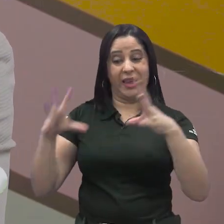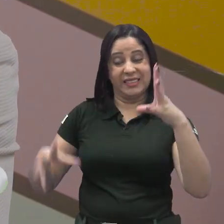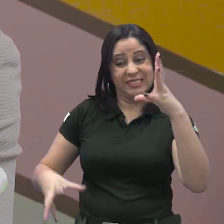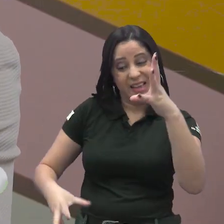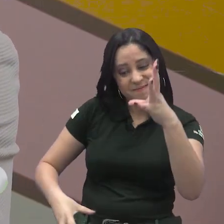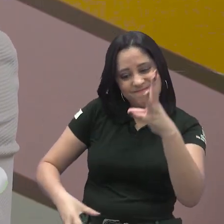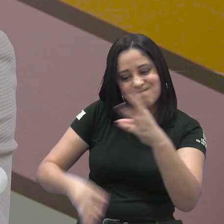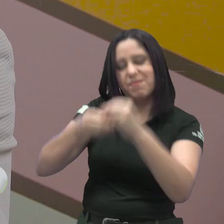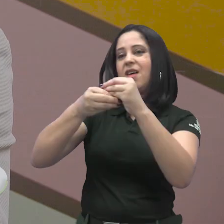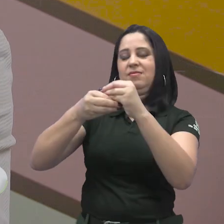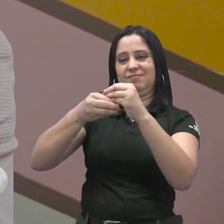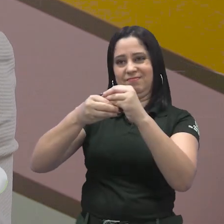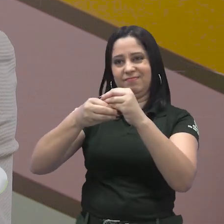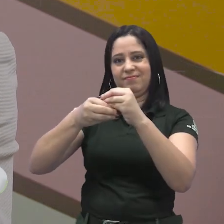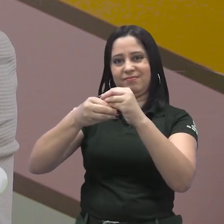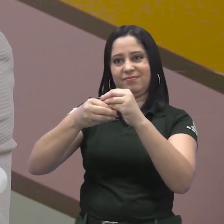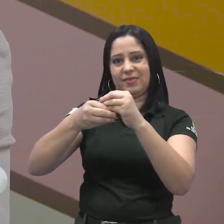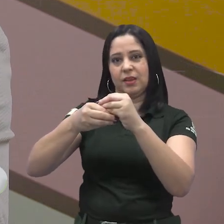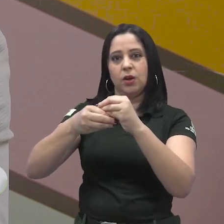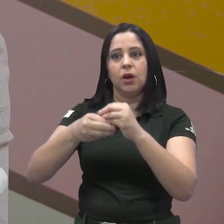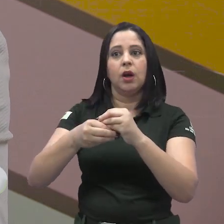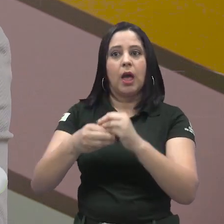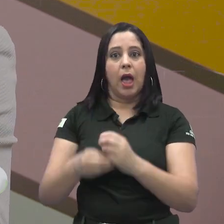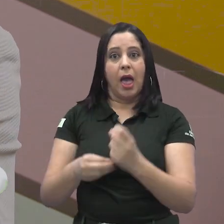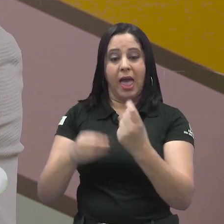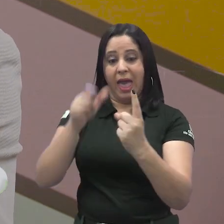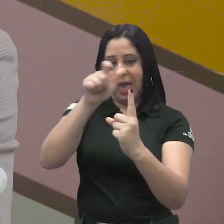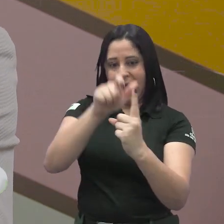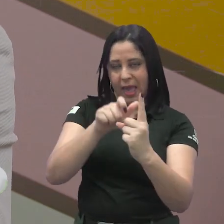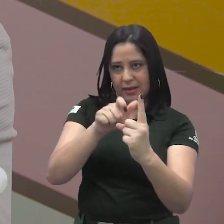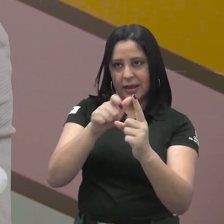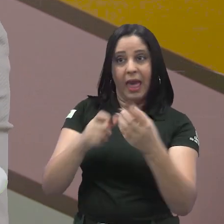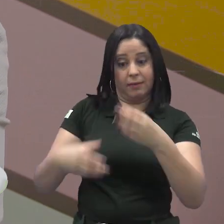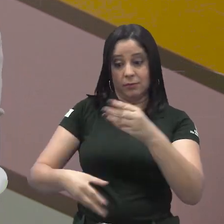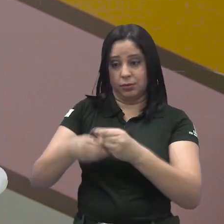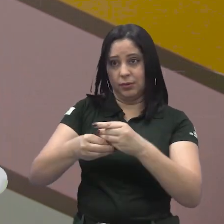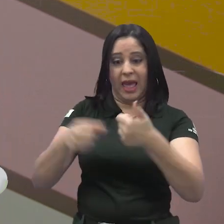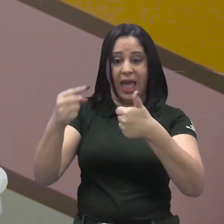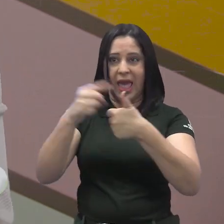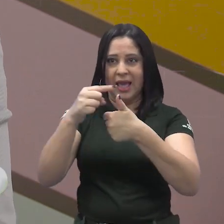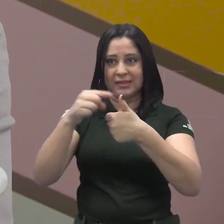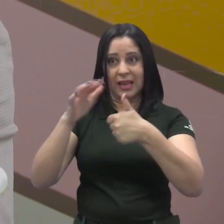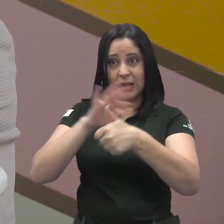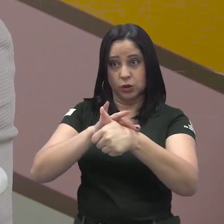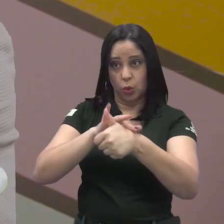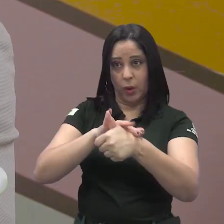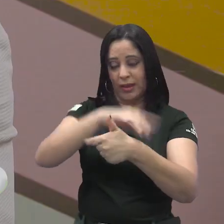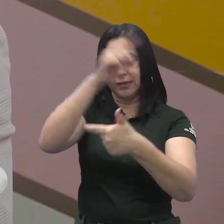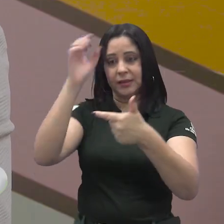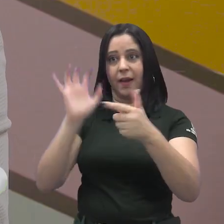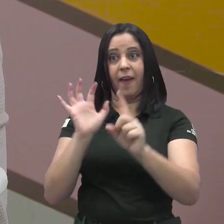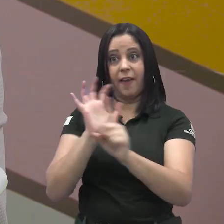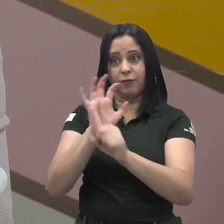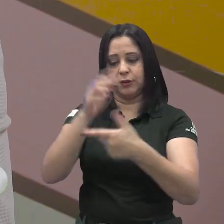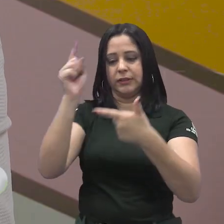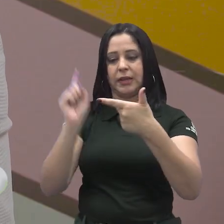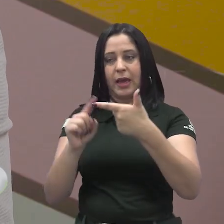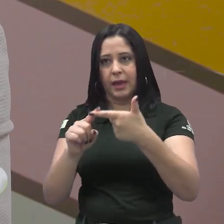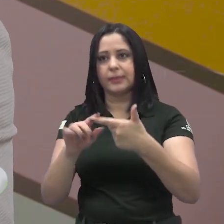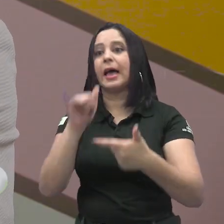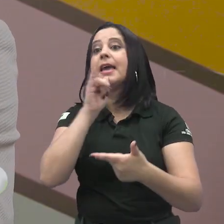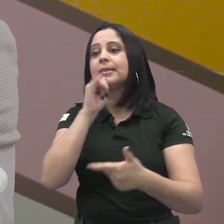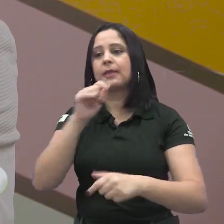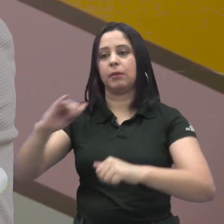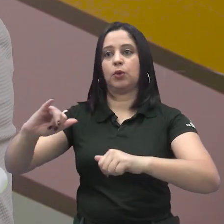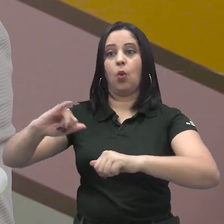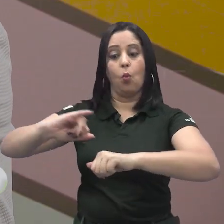uma retroalimenta a outra. O que significa isso? Uma faz com que a outra piore. Então, quando você tem sobrepeso,